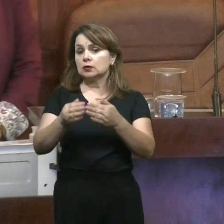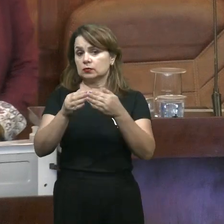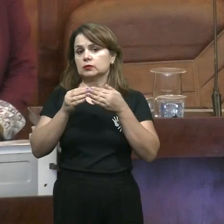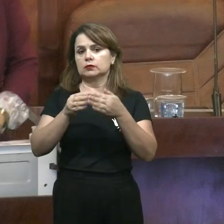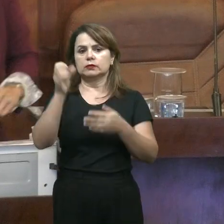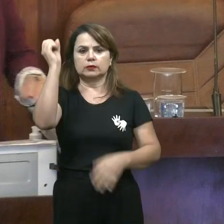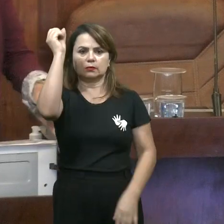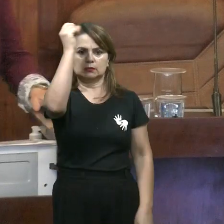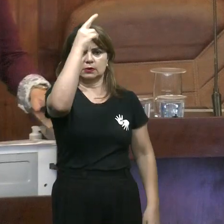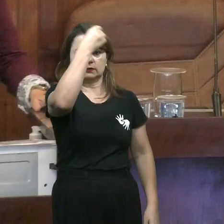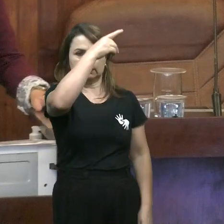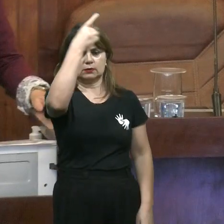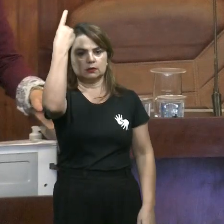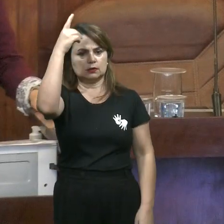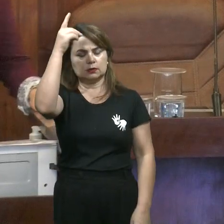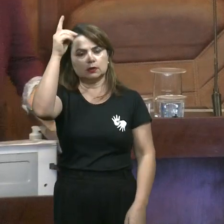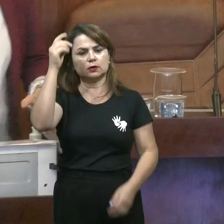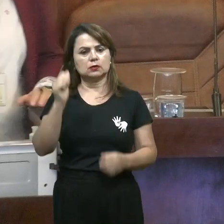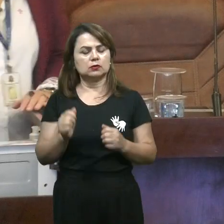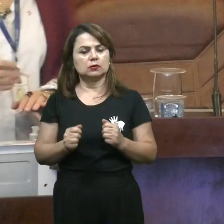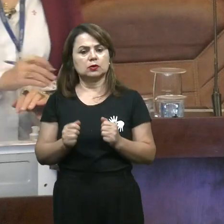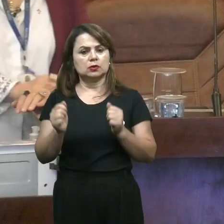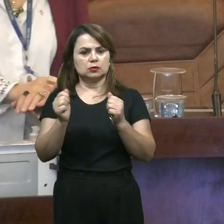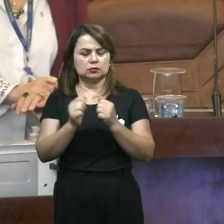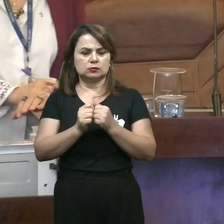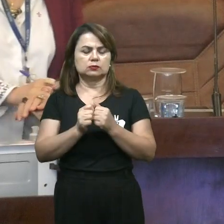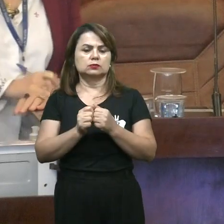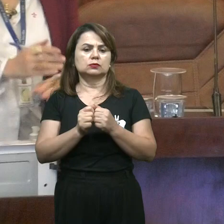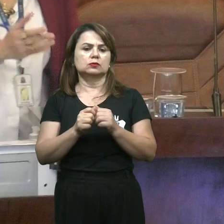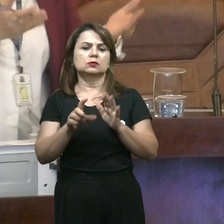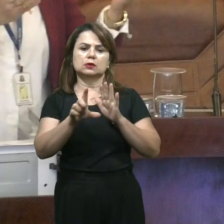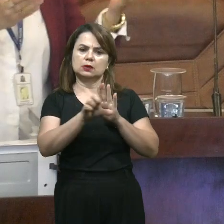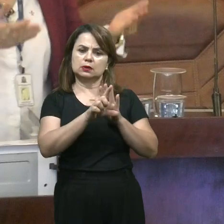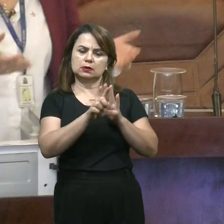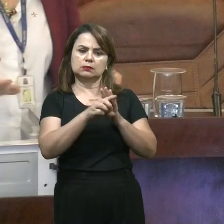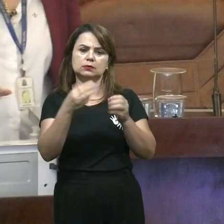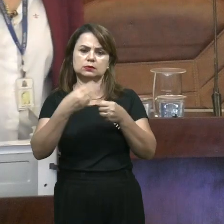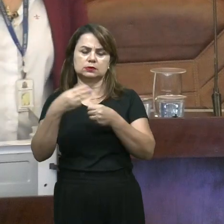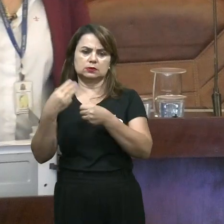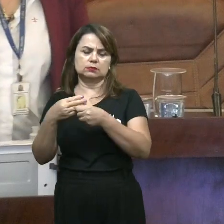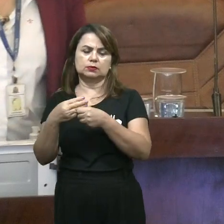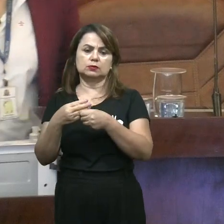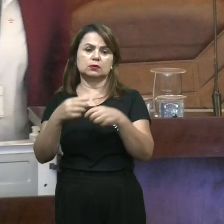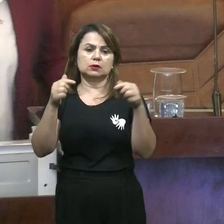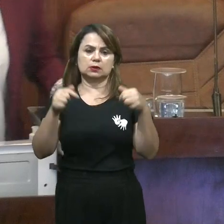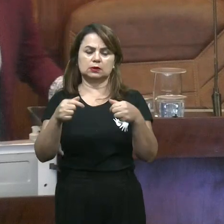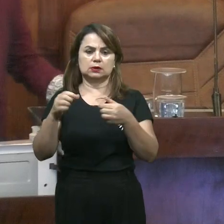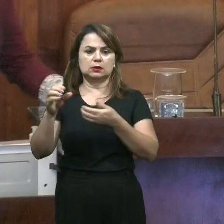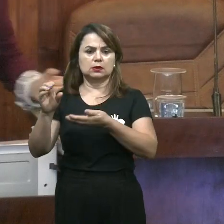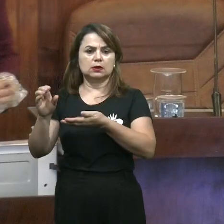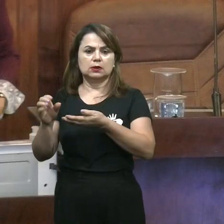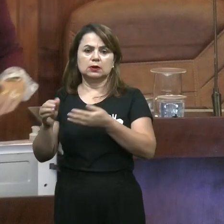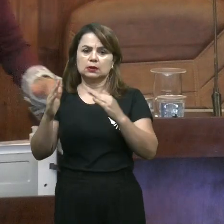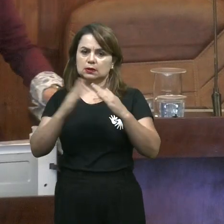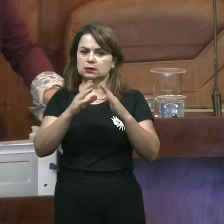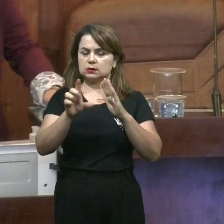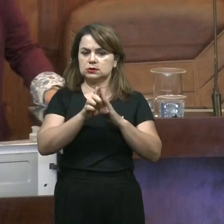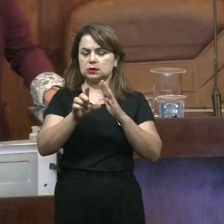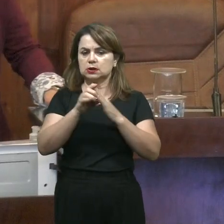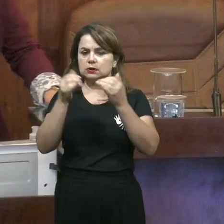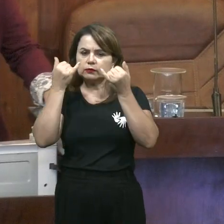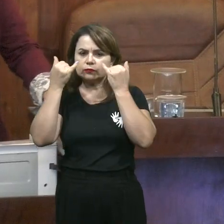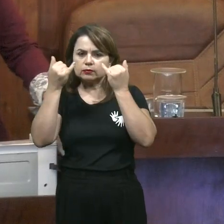competente conforme disposto no artigo 16 da lei orgânica do município encaminhar essa casa de leis informações